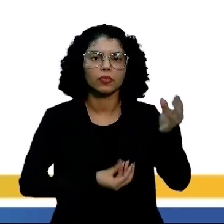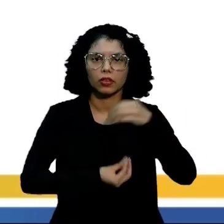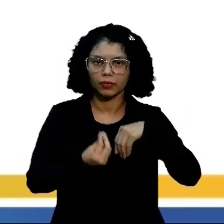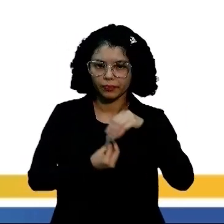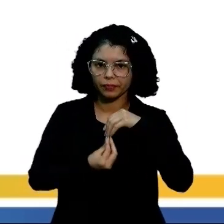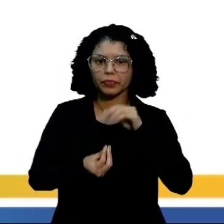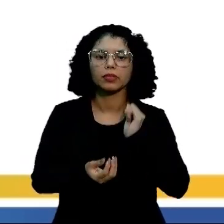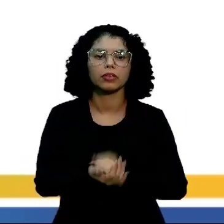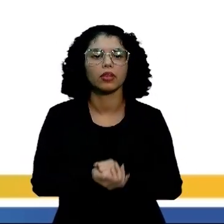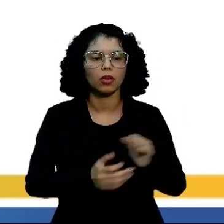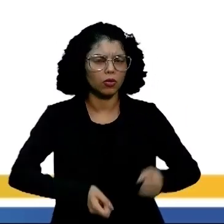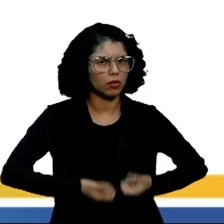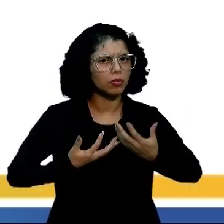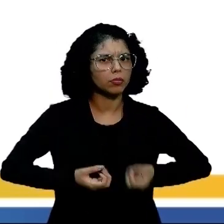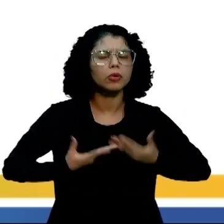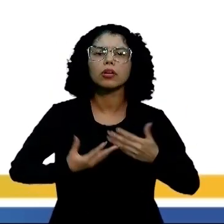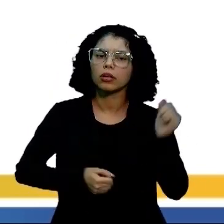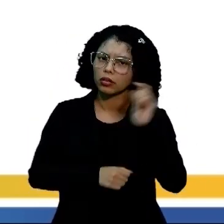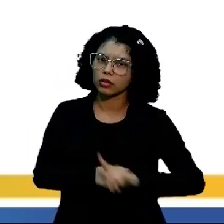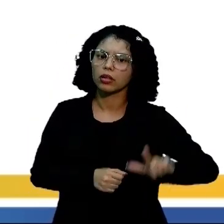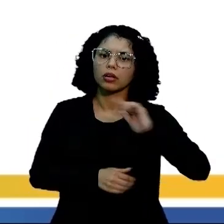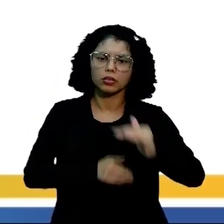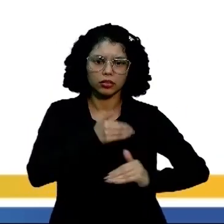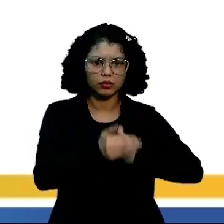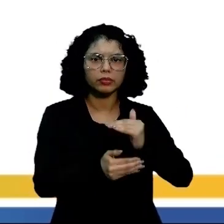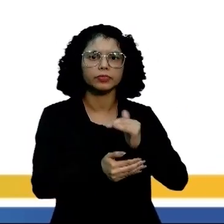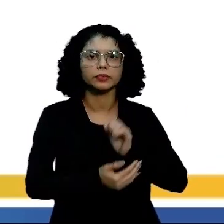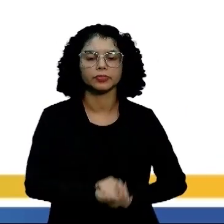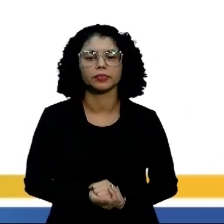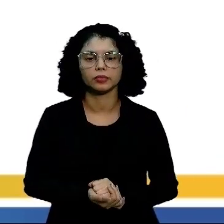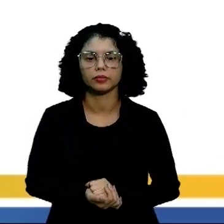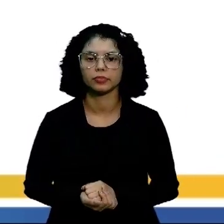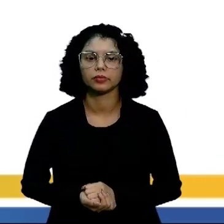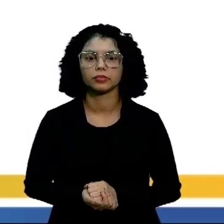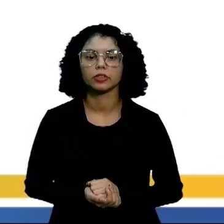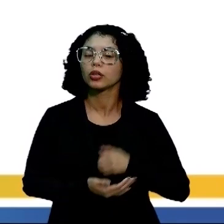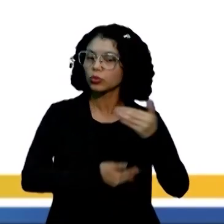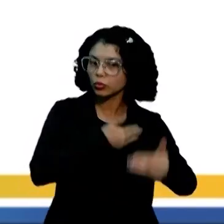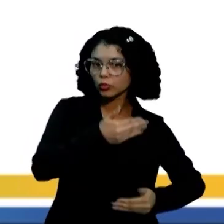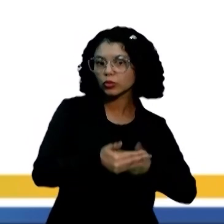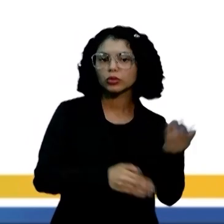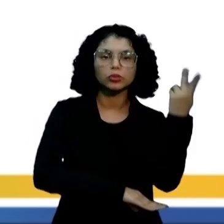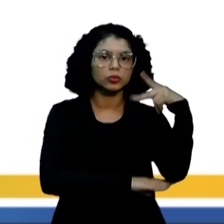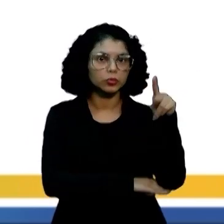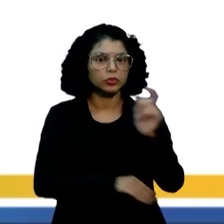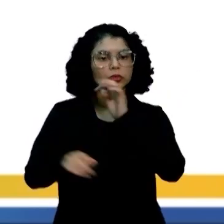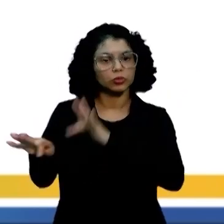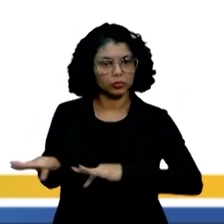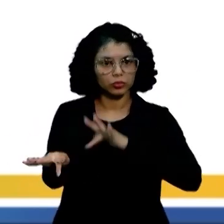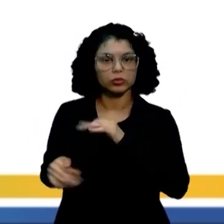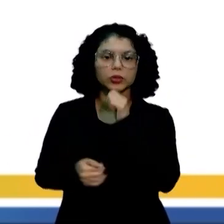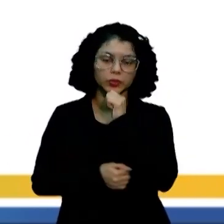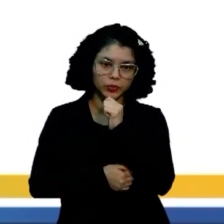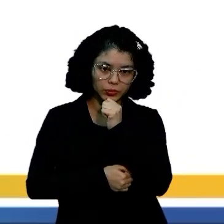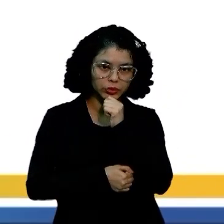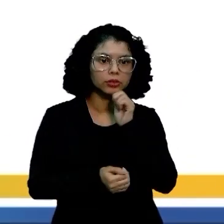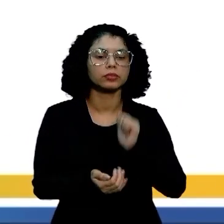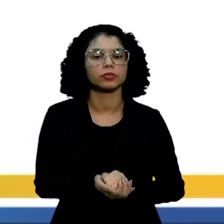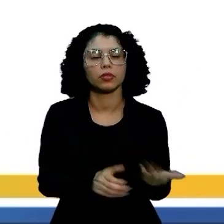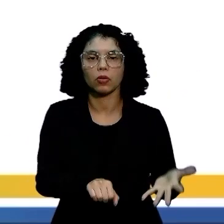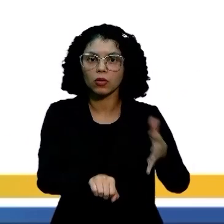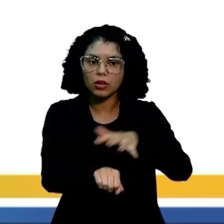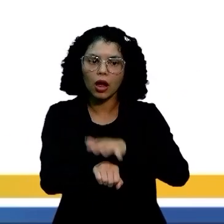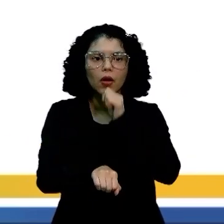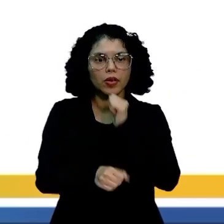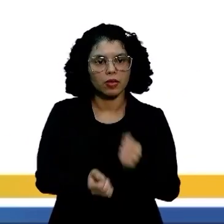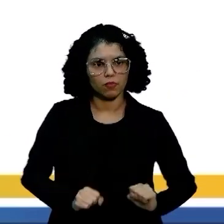envolto, como essa manifestação literária se desenvolveu. Então, foi durante o período colonial que o Barroco floresceu no